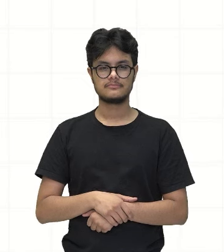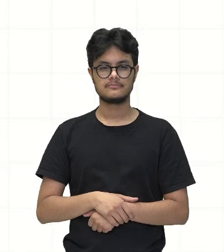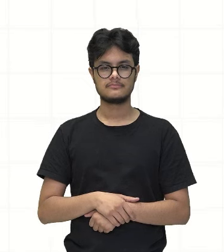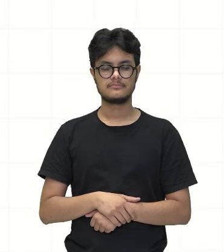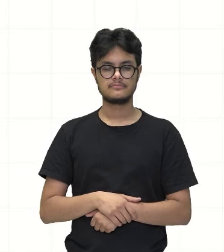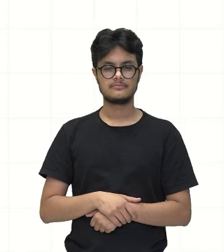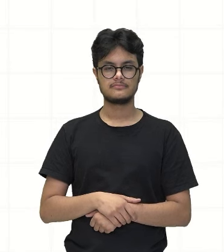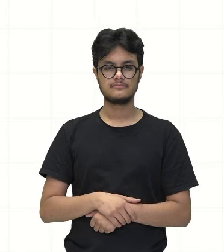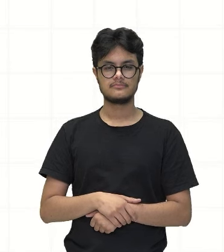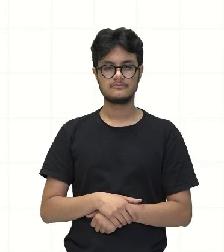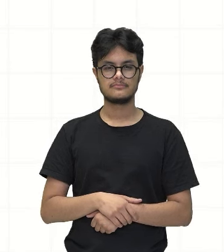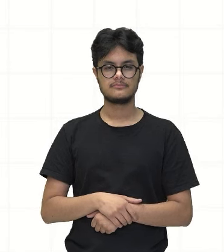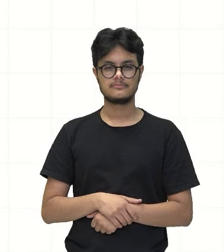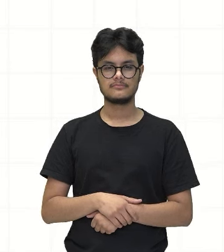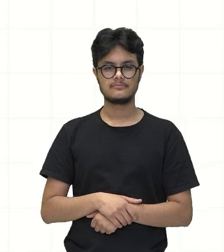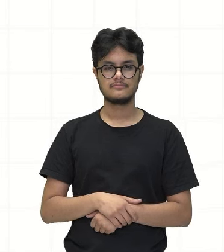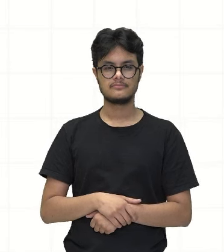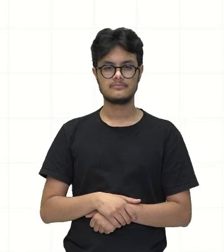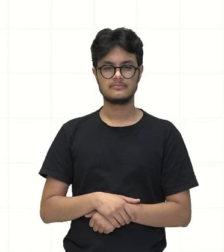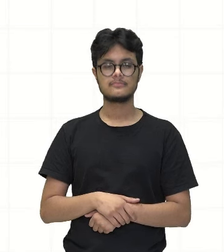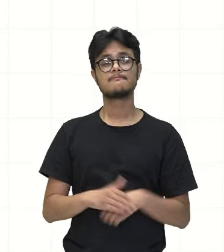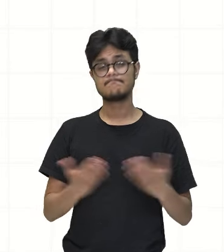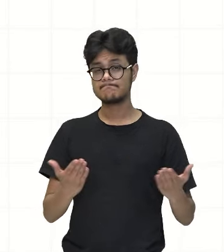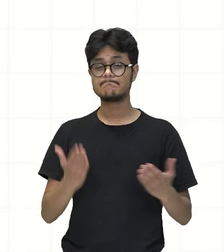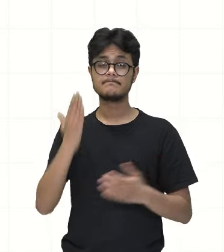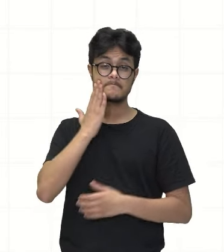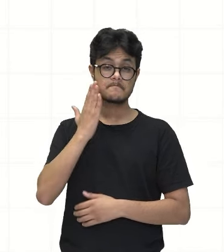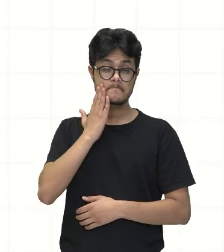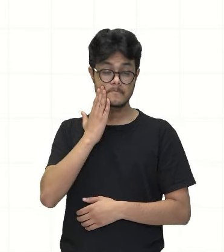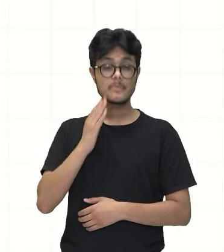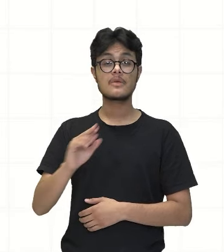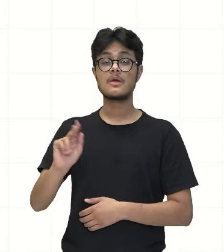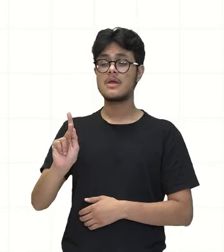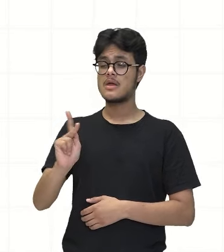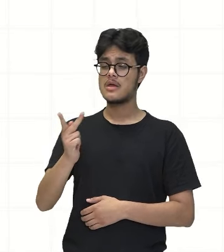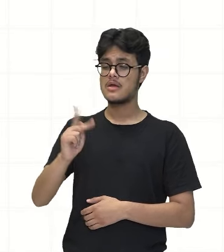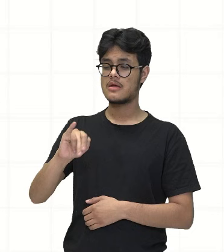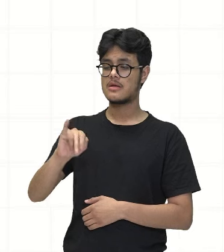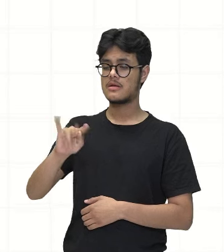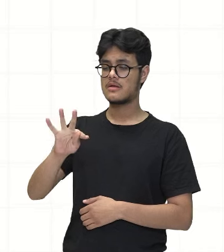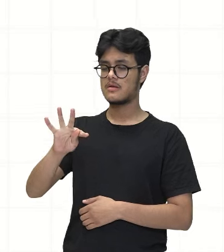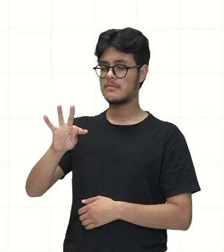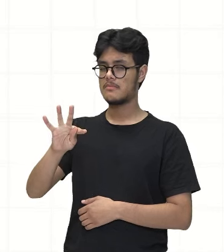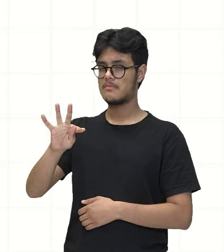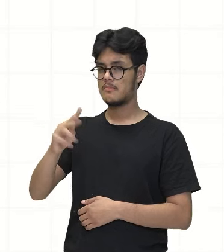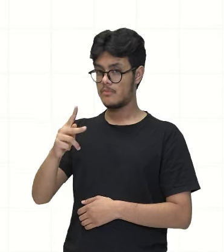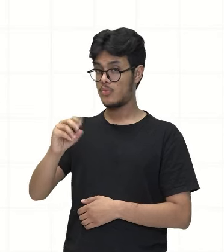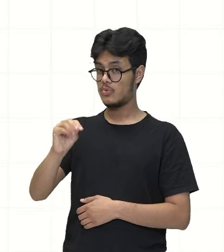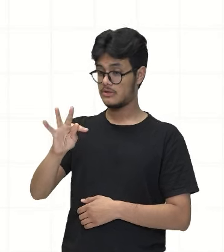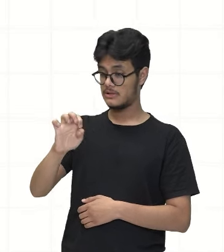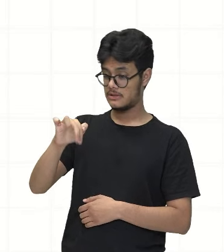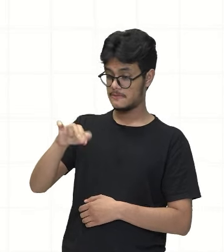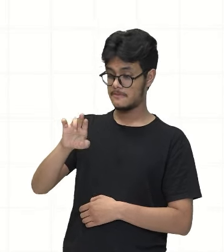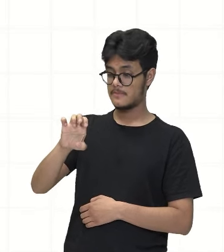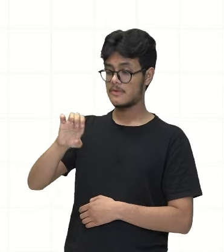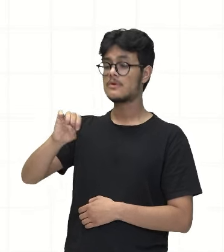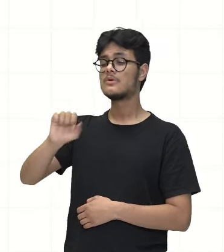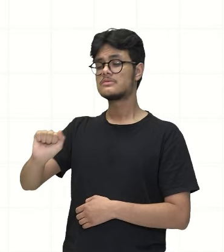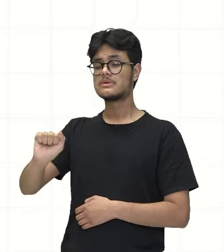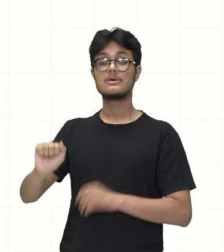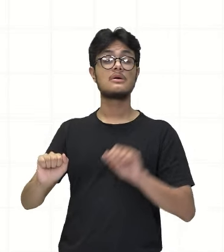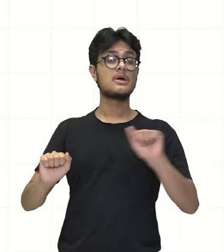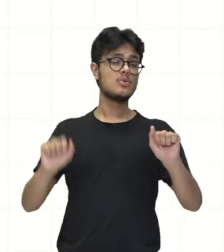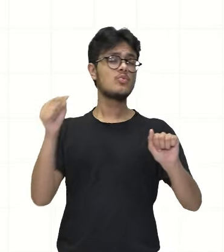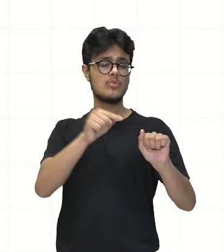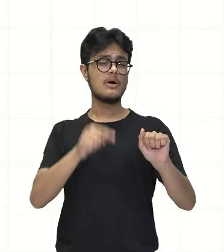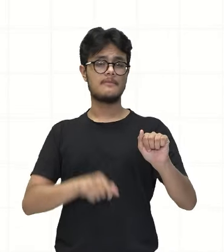essa medida é a medida da hipotenusa, que nas nossas fórmulas a gente chamou de A. Então, vou colocar o